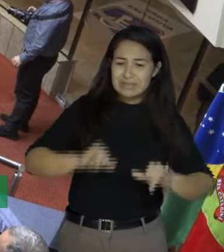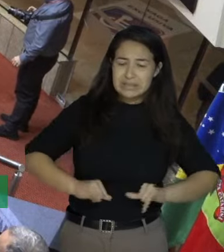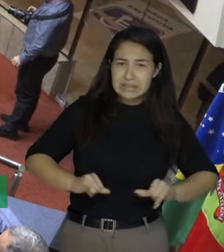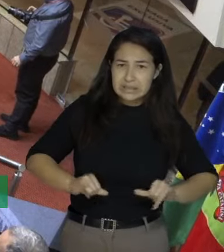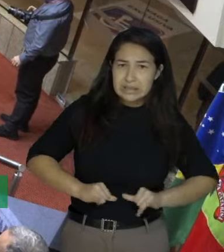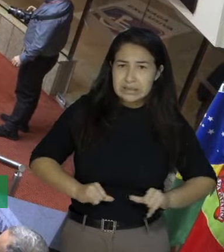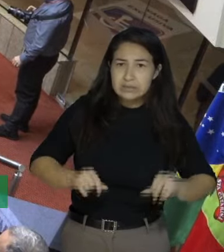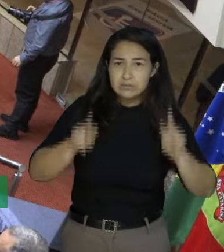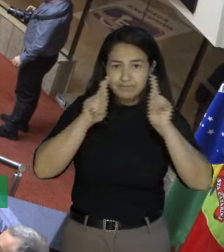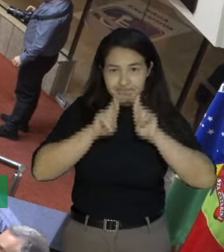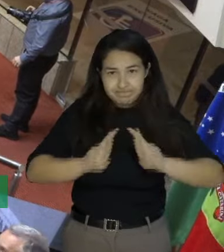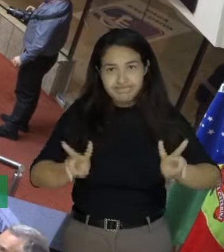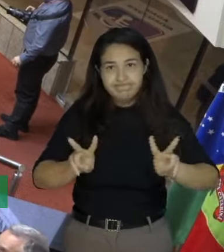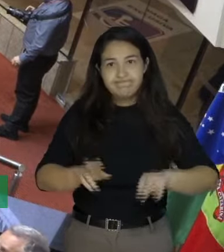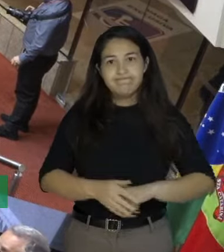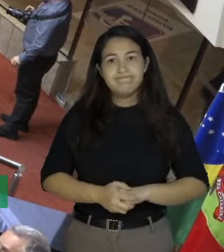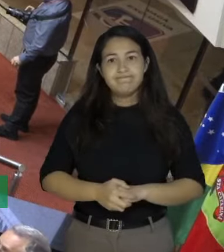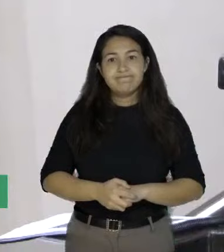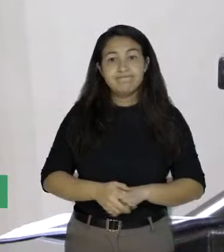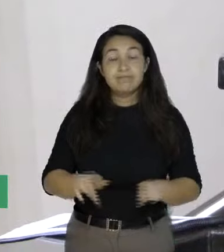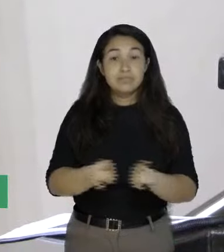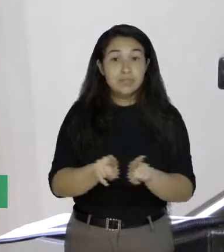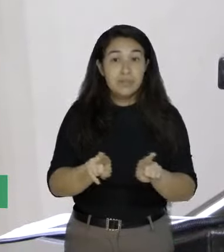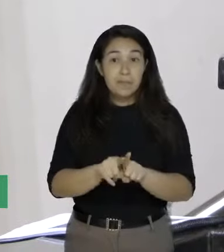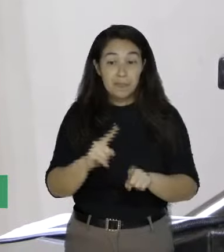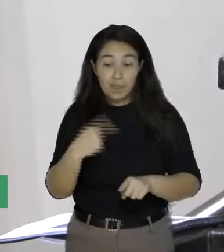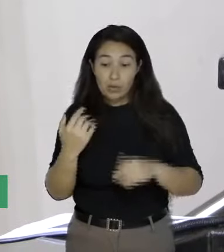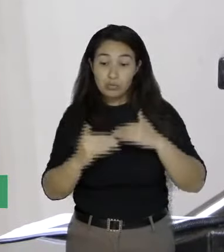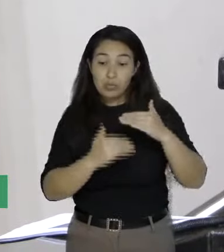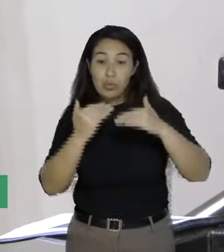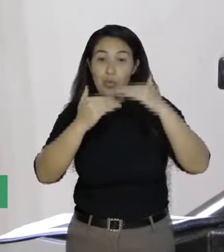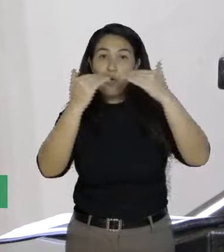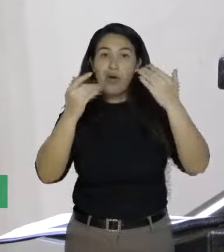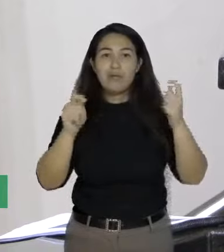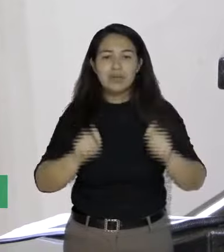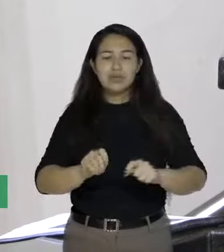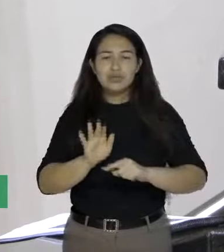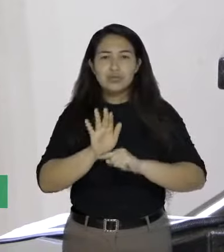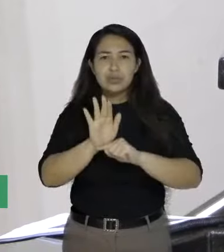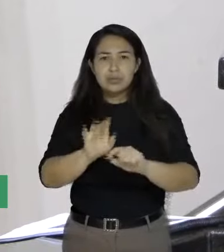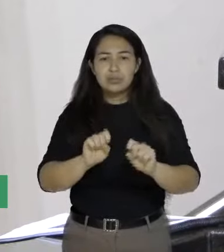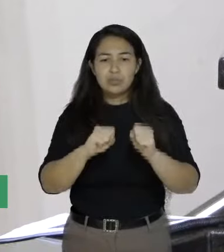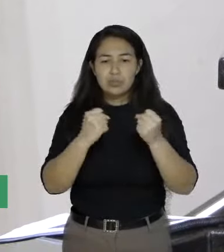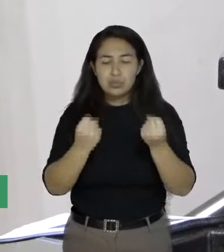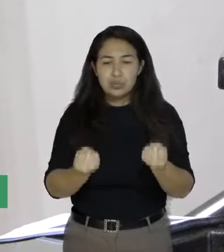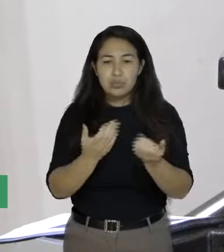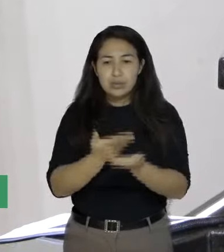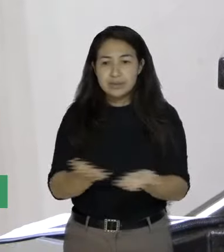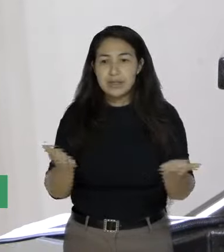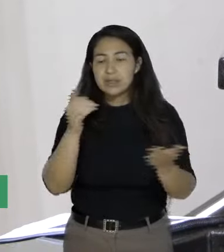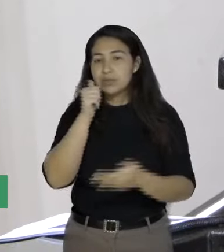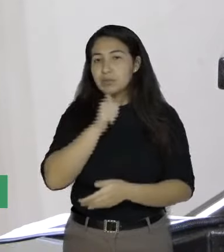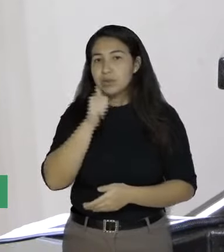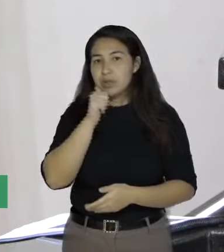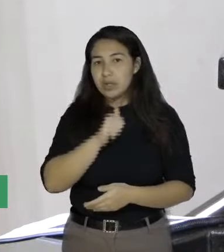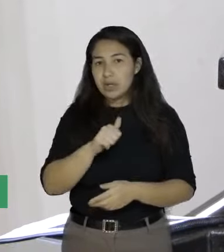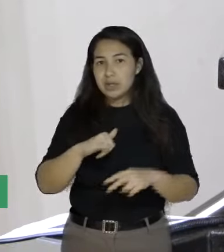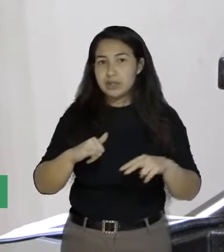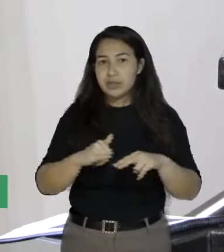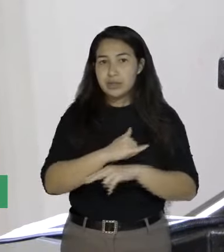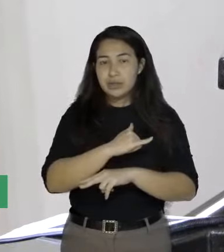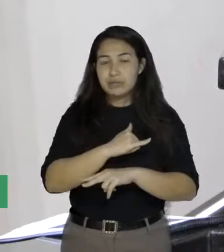diferenciado E aí também nós evoluímos na defesa dessas Mulheres vítimas de